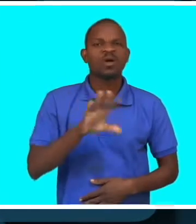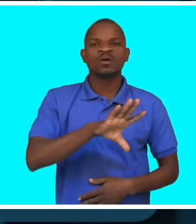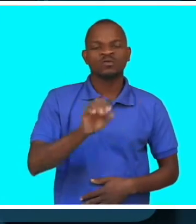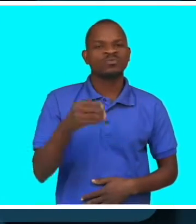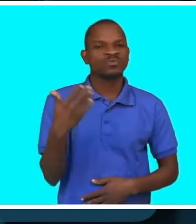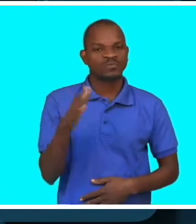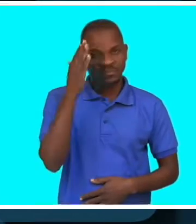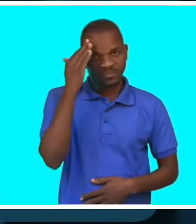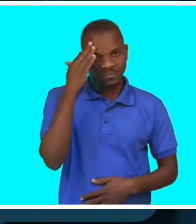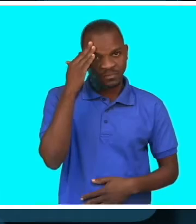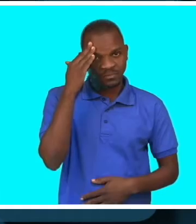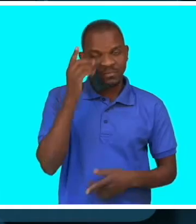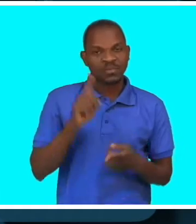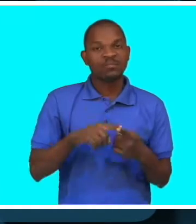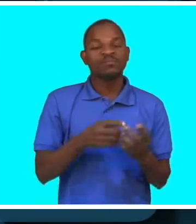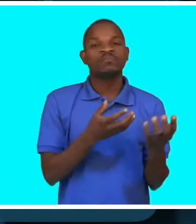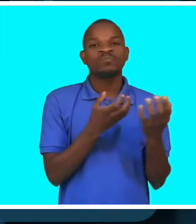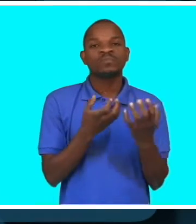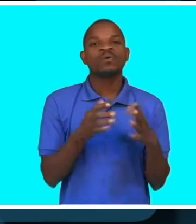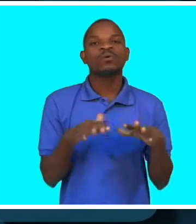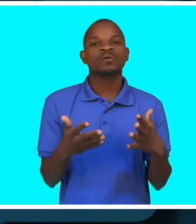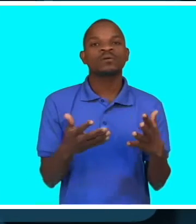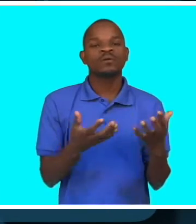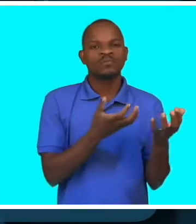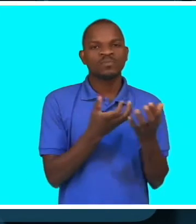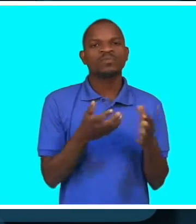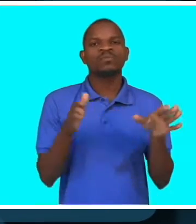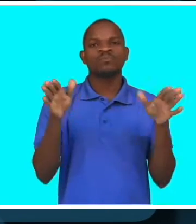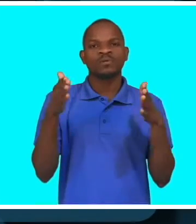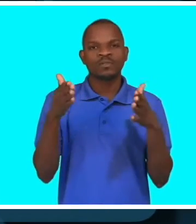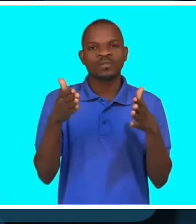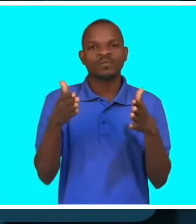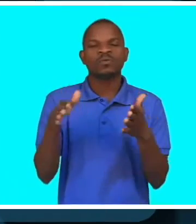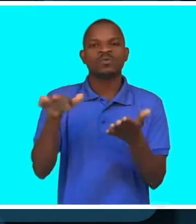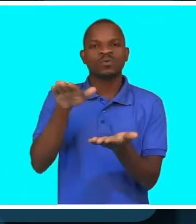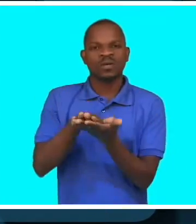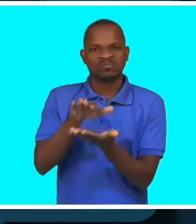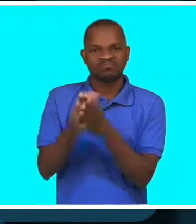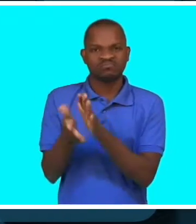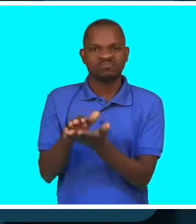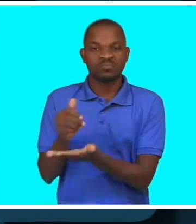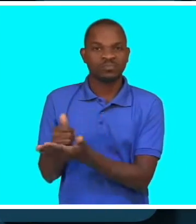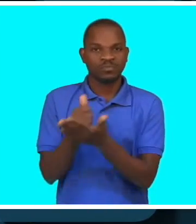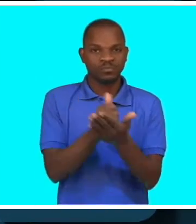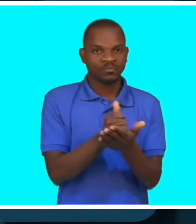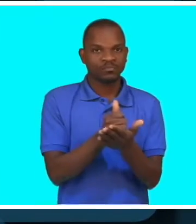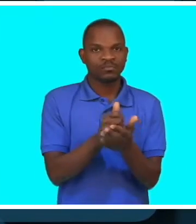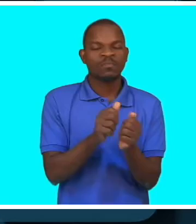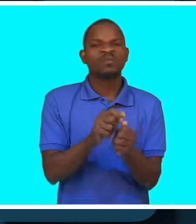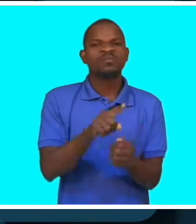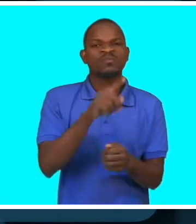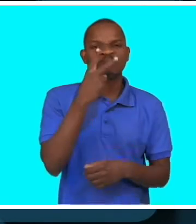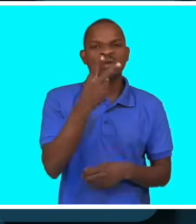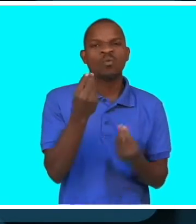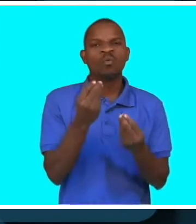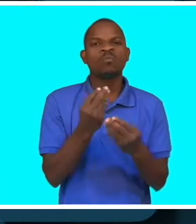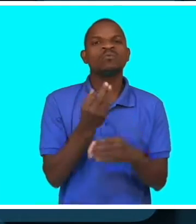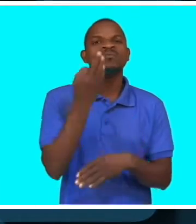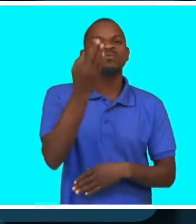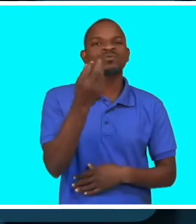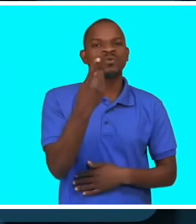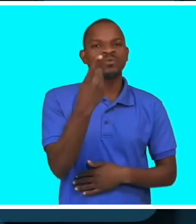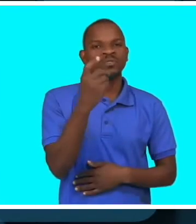que precisam de uma empresa, que precisam de uma produtora. Como é que tu olha o teu projeto daqui a 10 anos?